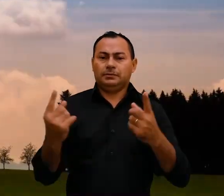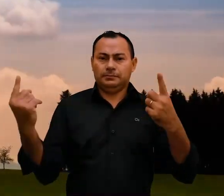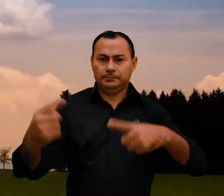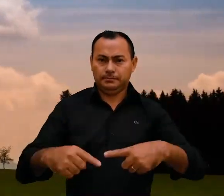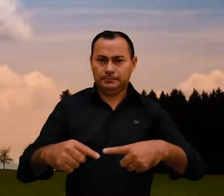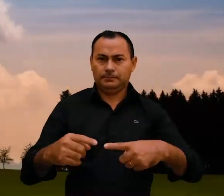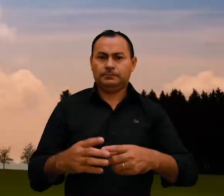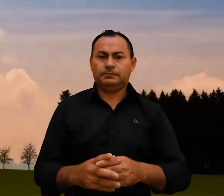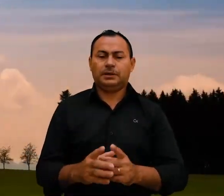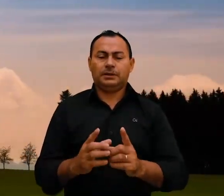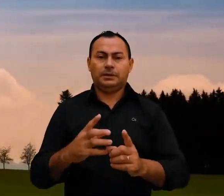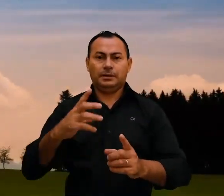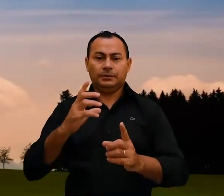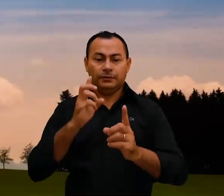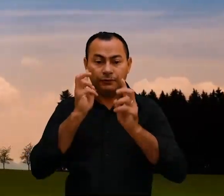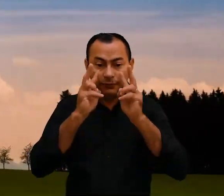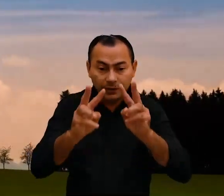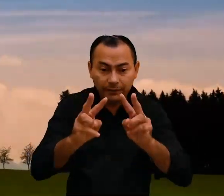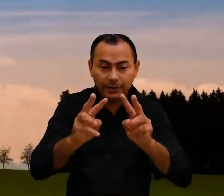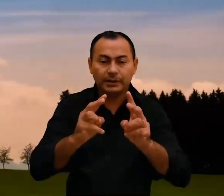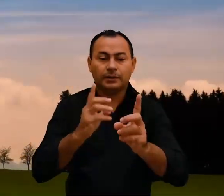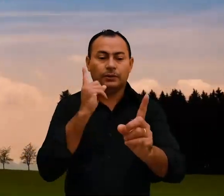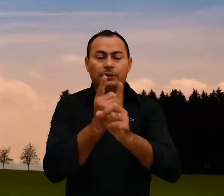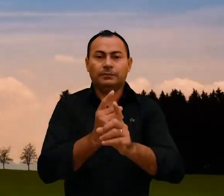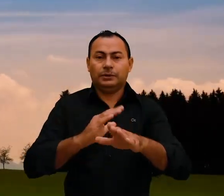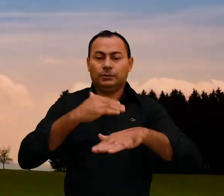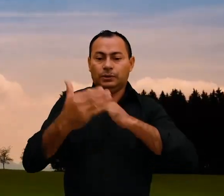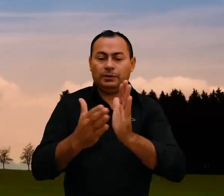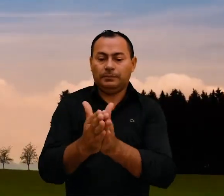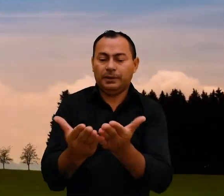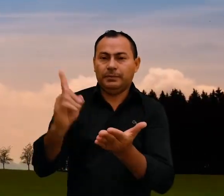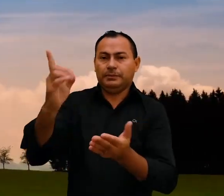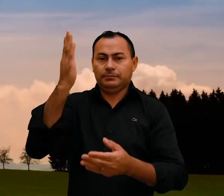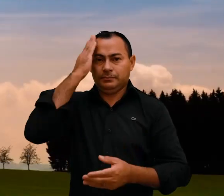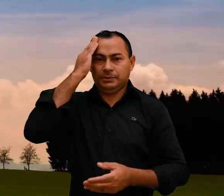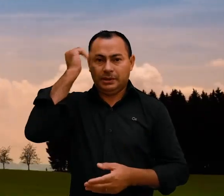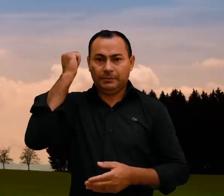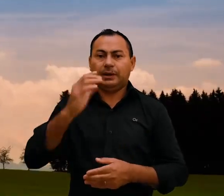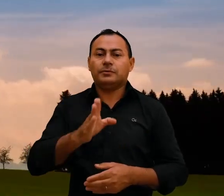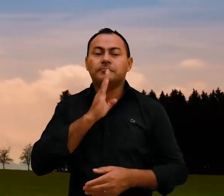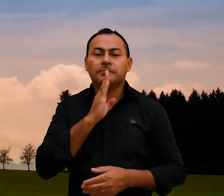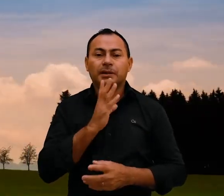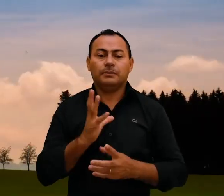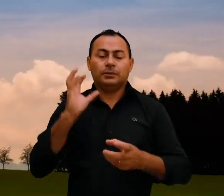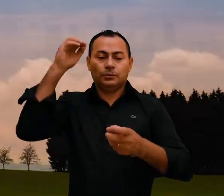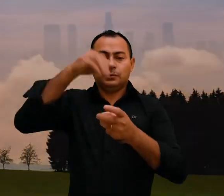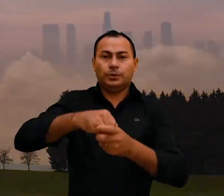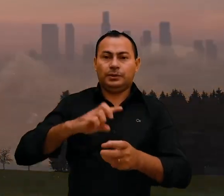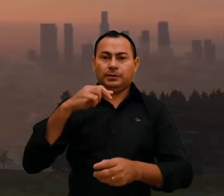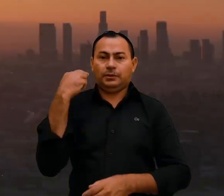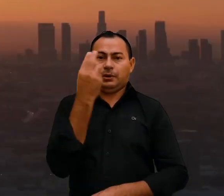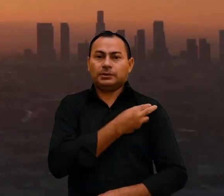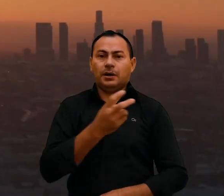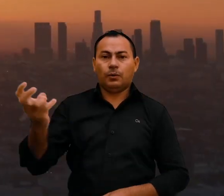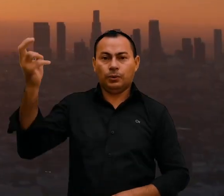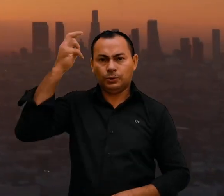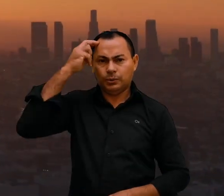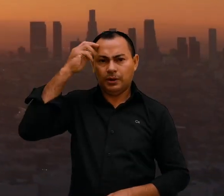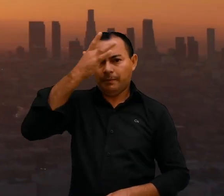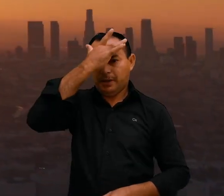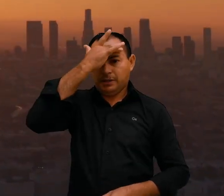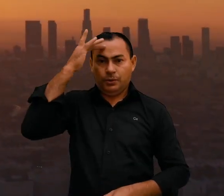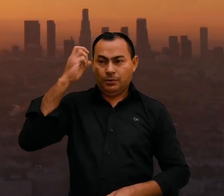e esse é o grande desafio que encontramos em toda a Bíblia o saber e conhecer são muito enfatizadas em nossa cultura